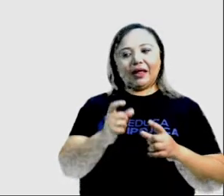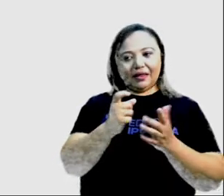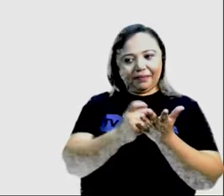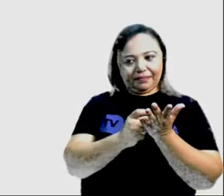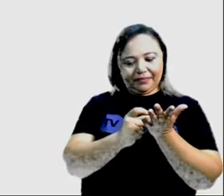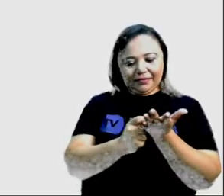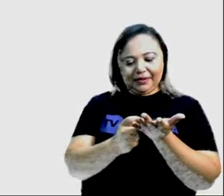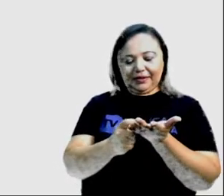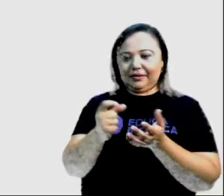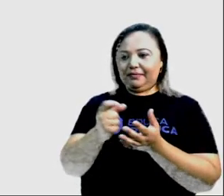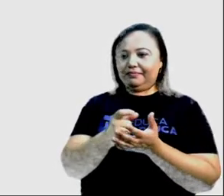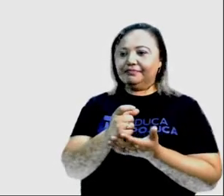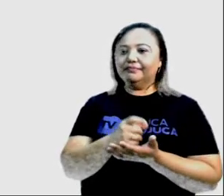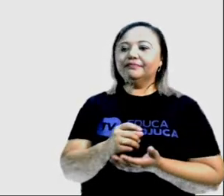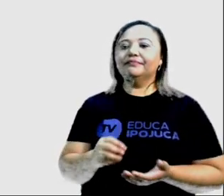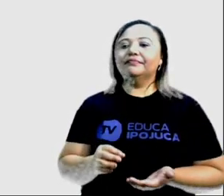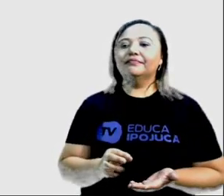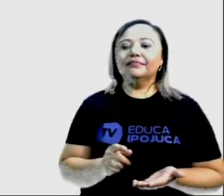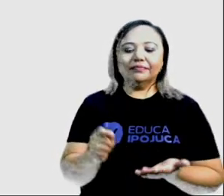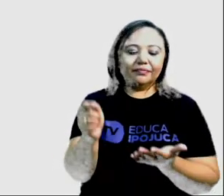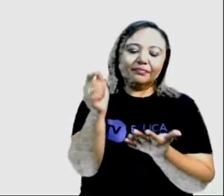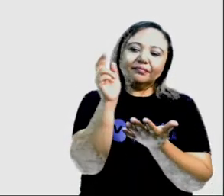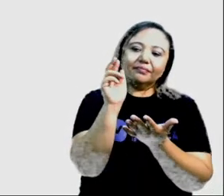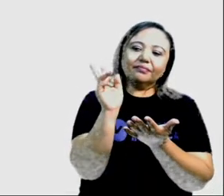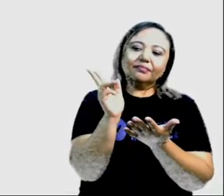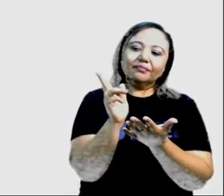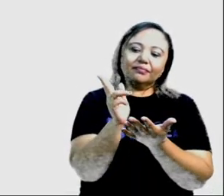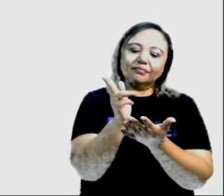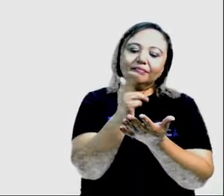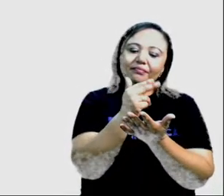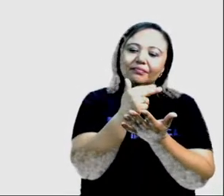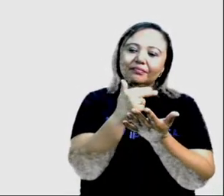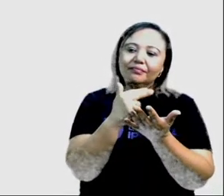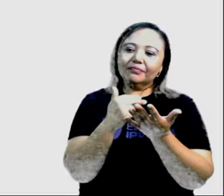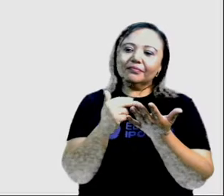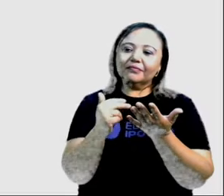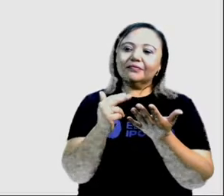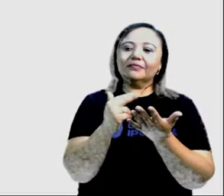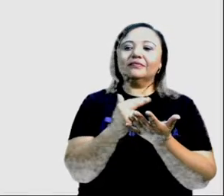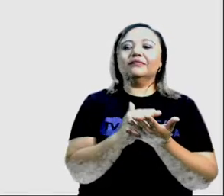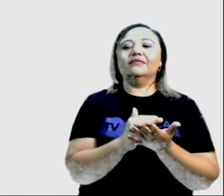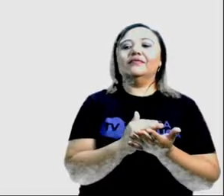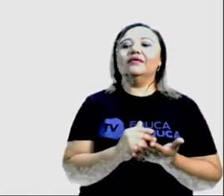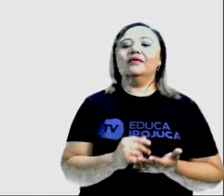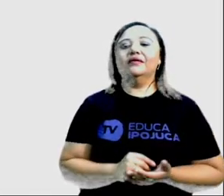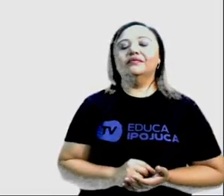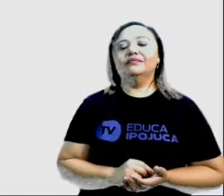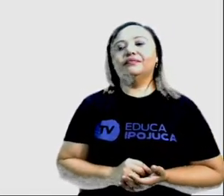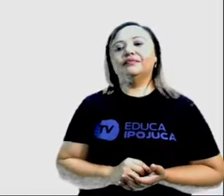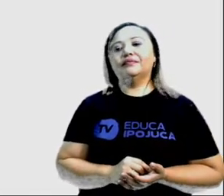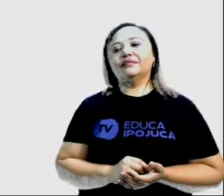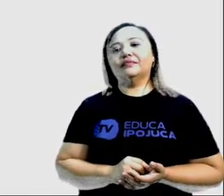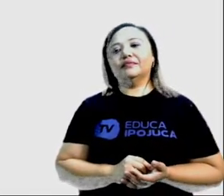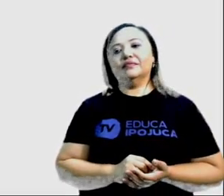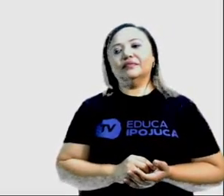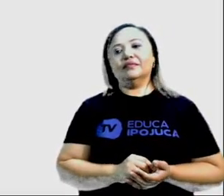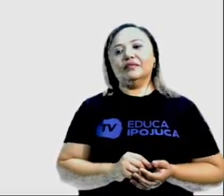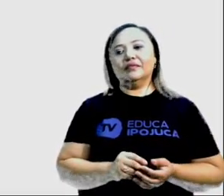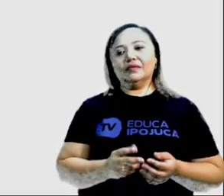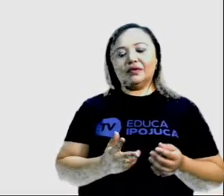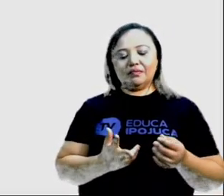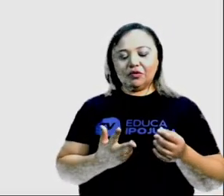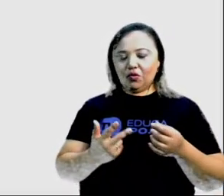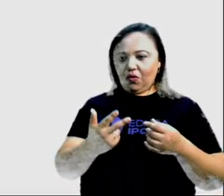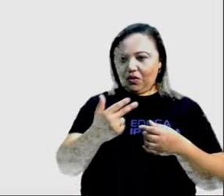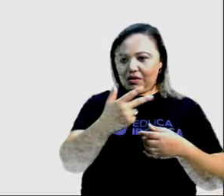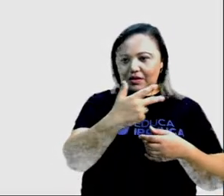tampinha bem elegante e... Ou também vocês fazerem, né? Faz risca, depois